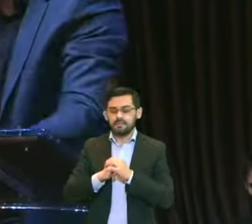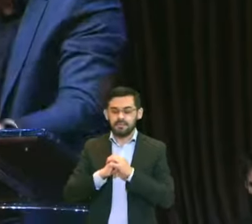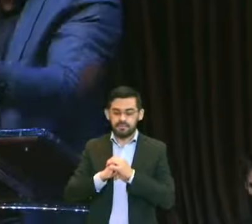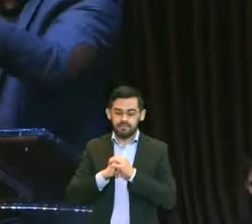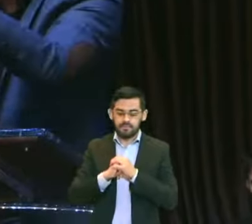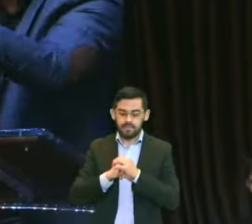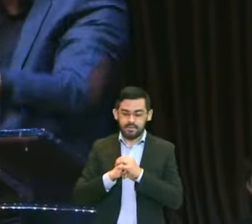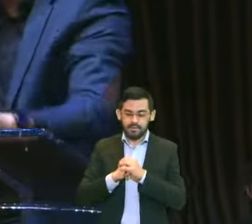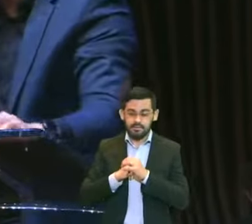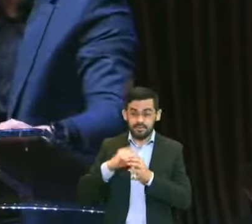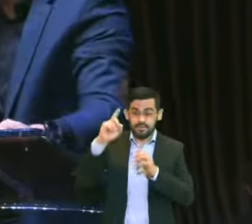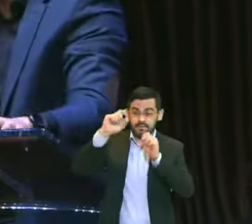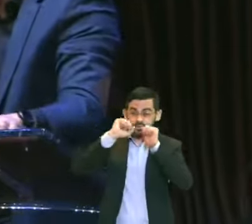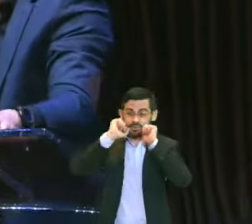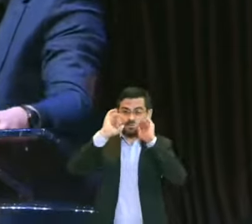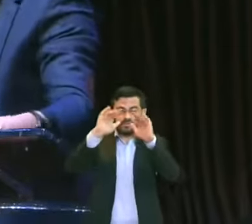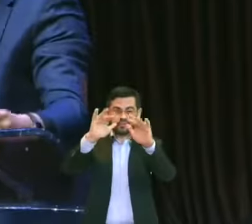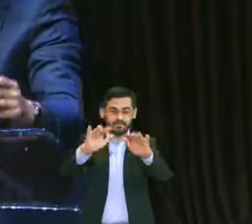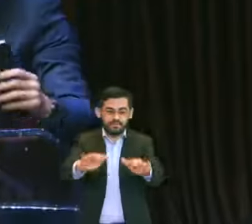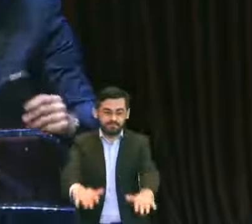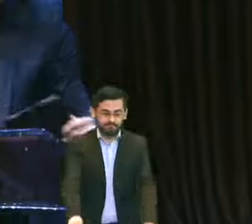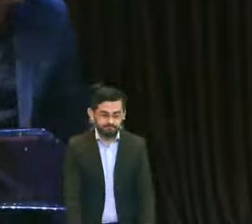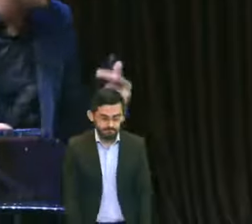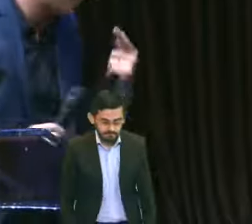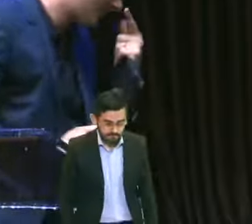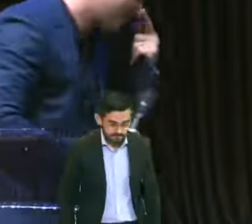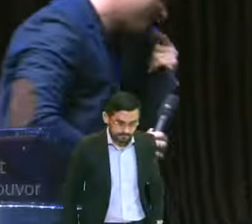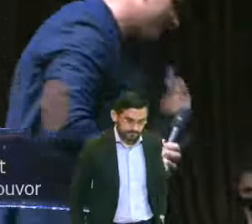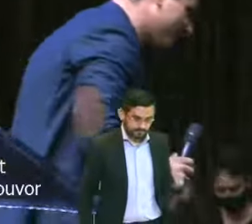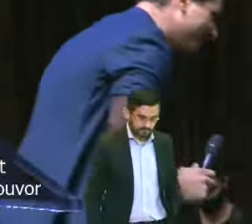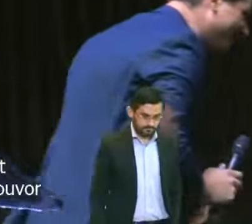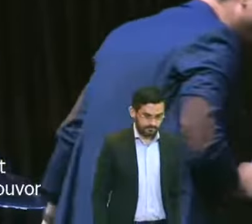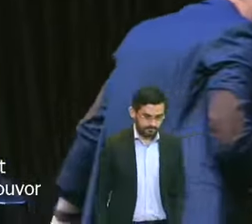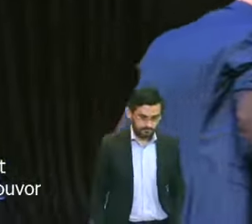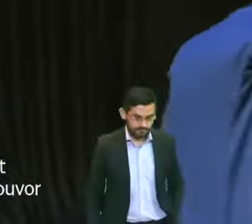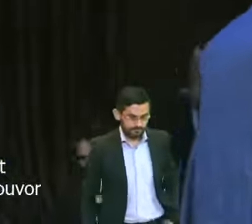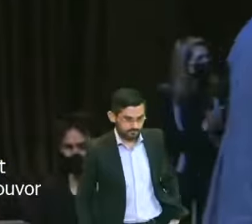Amém, amém. Deus abençoe sua vida. Aleluia.